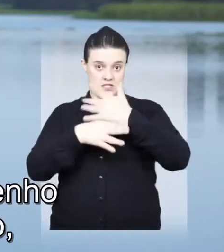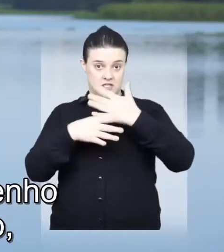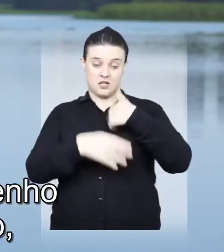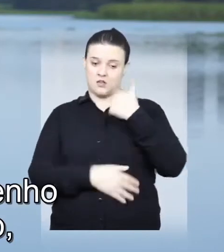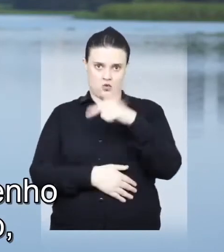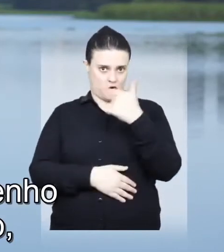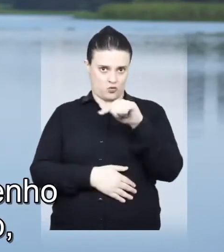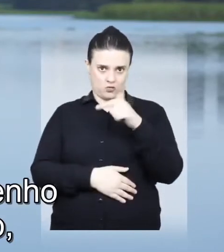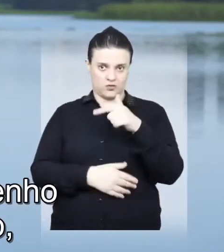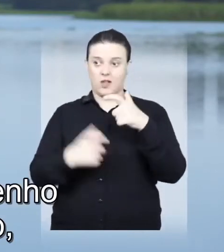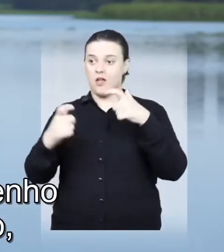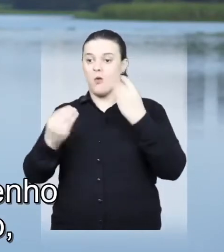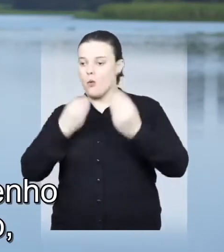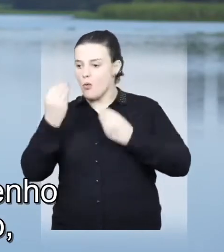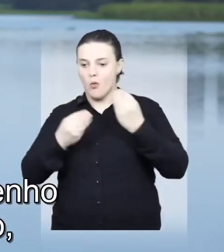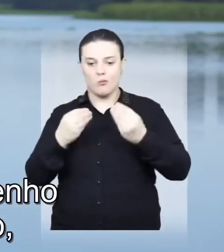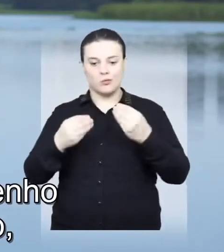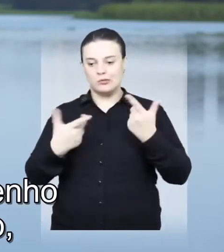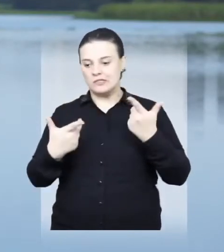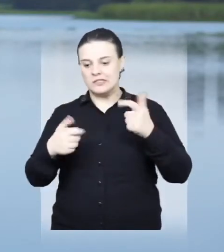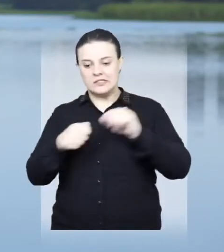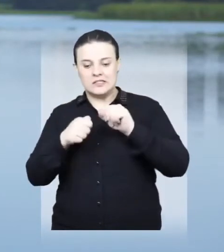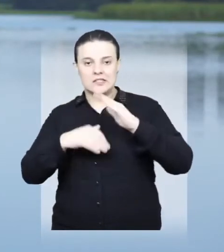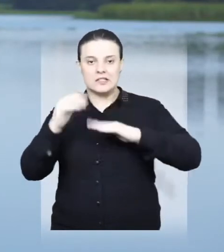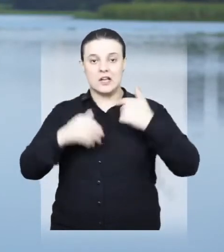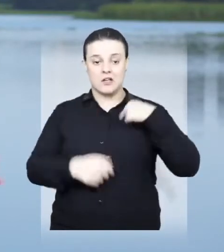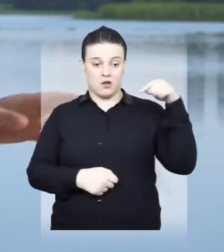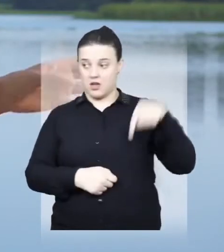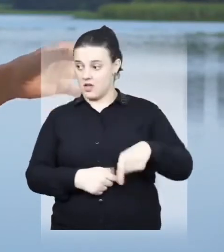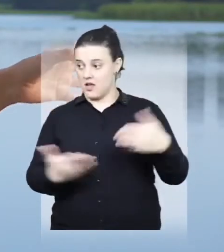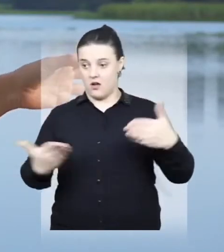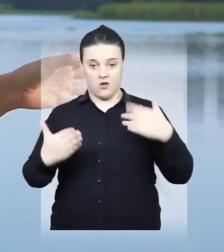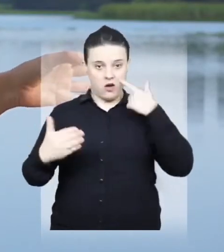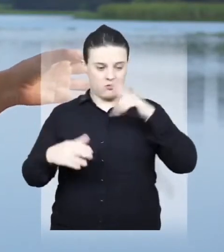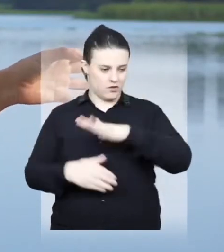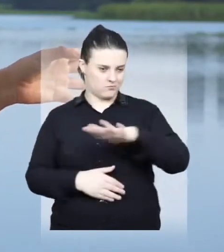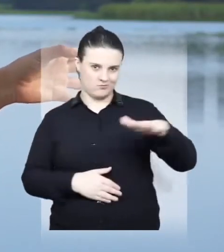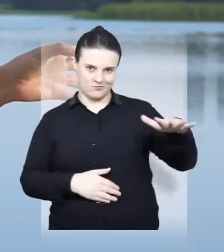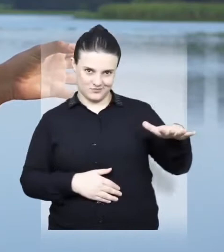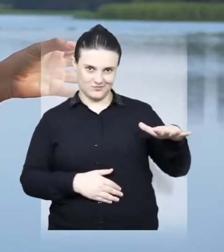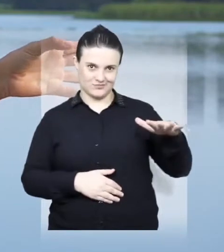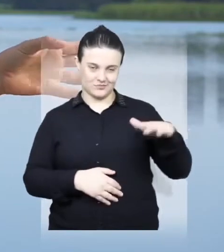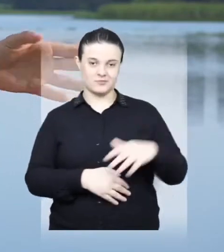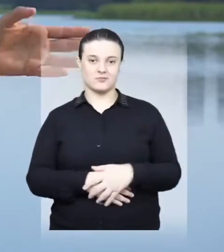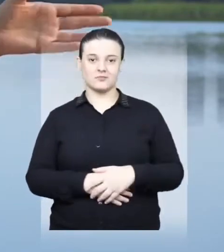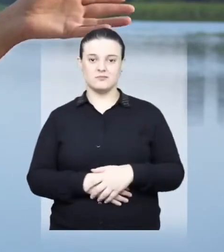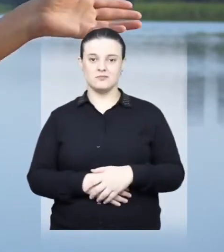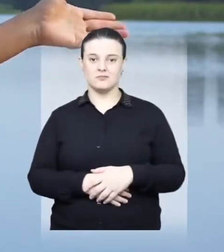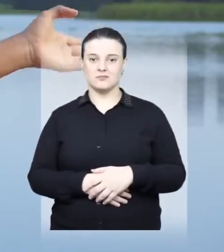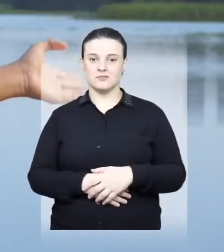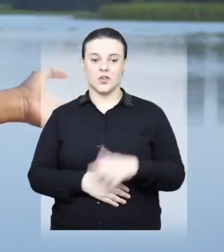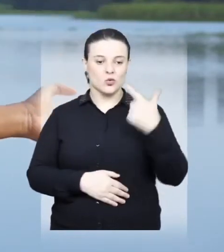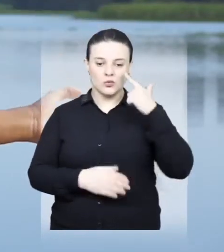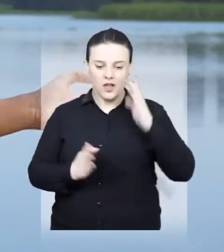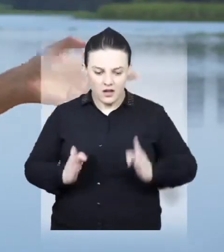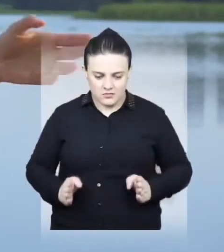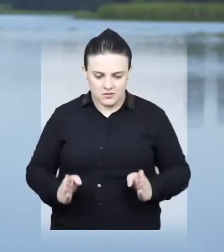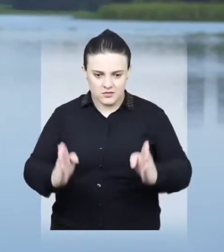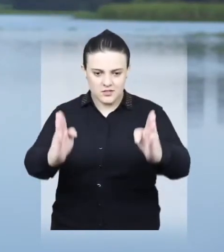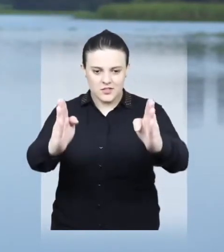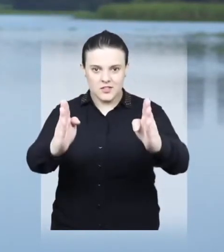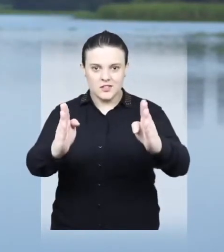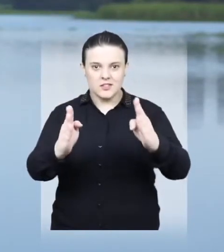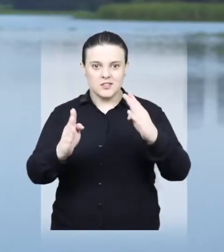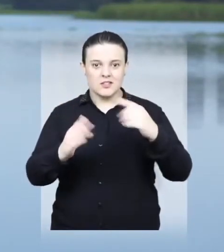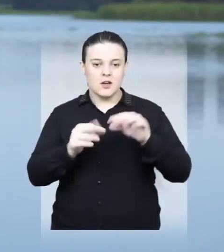infelizmente, eu não tenho as condições ideais. Por exemplo, eu estou aqui na Lagoa e não vê raia de marcação. Então, a